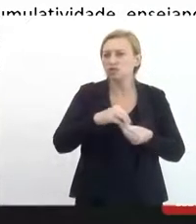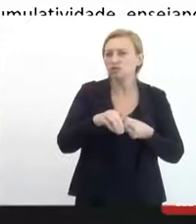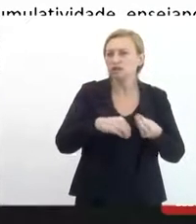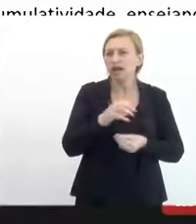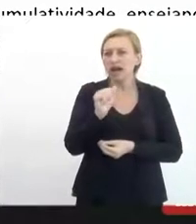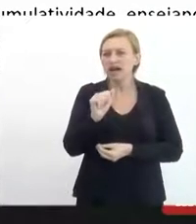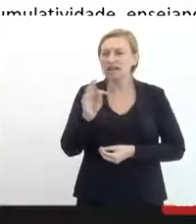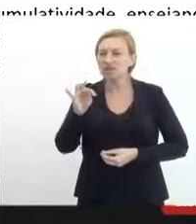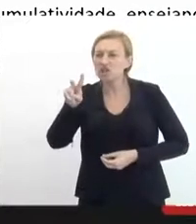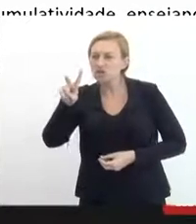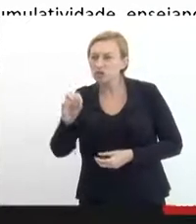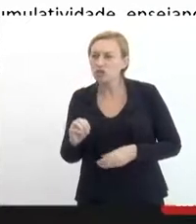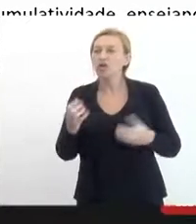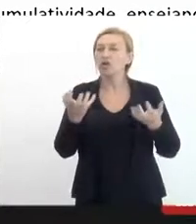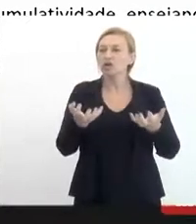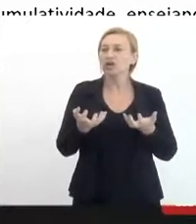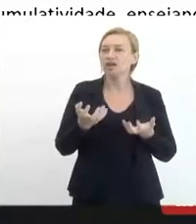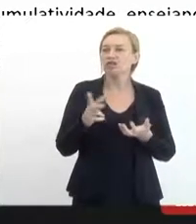só uma pequena